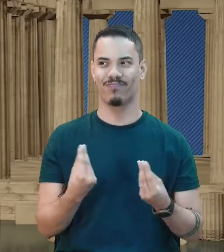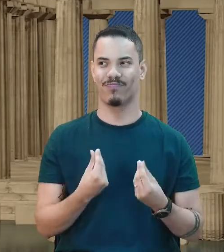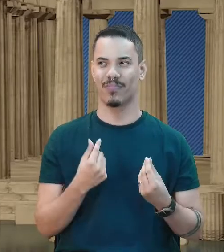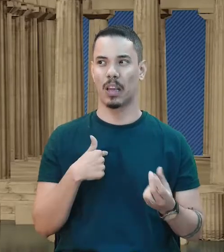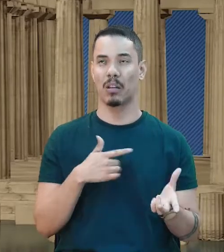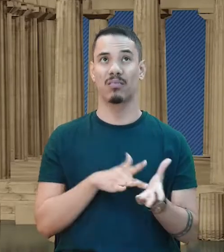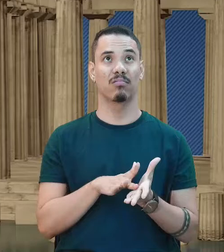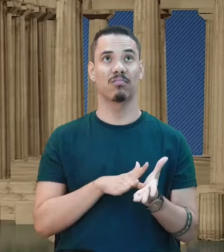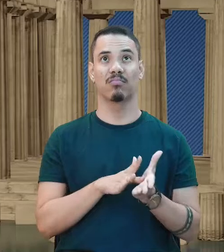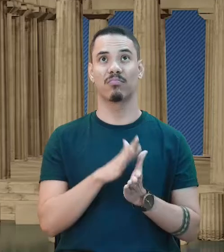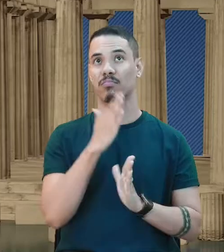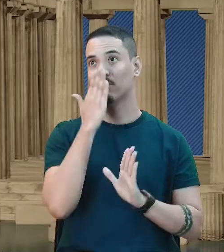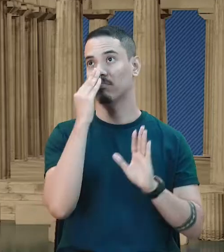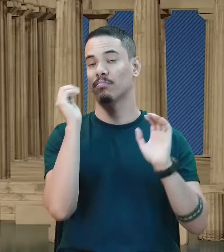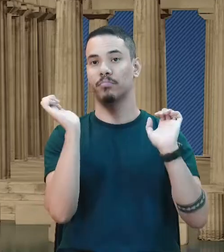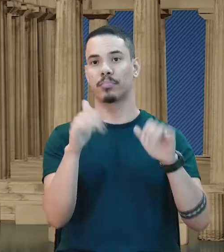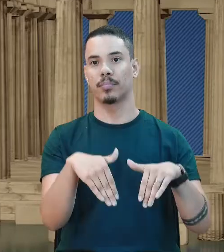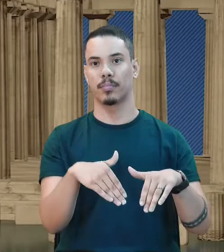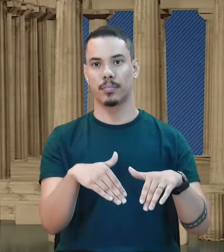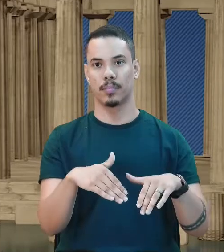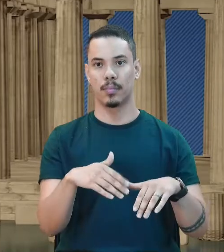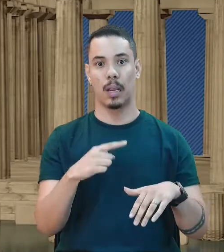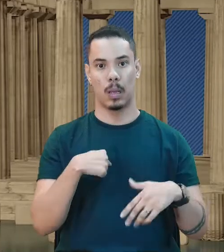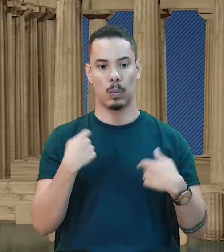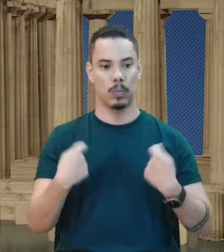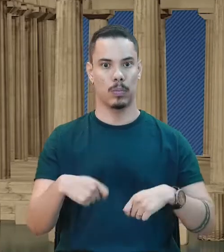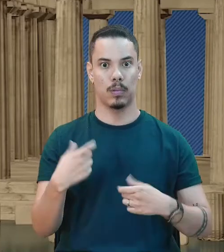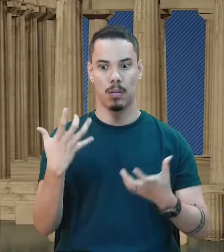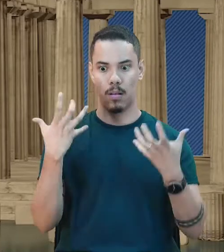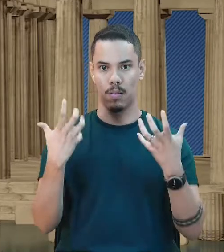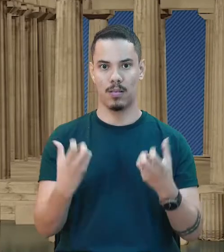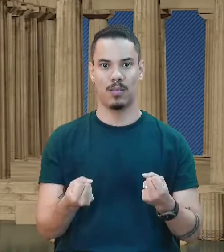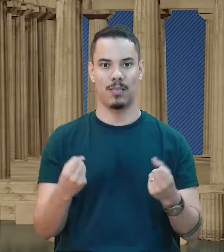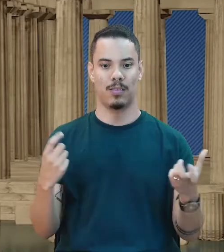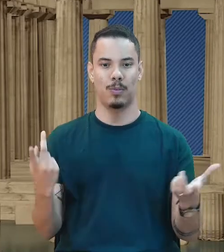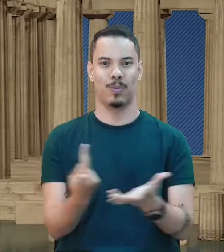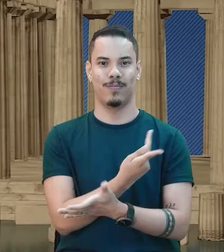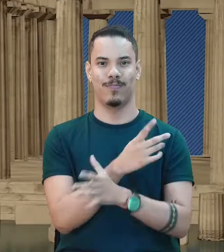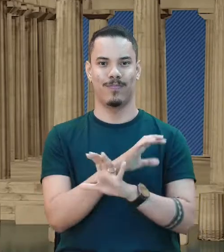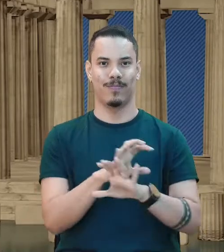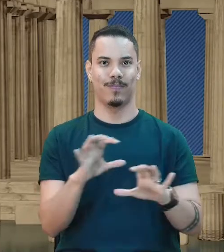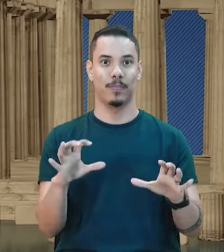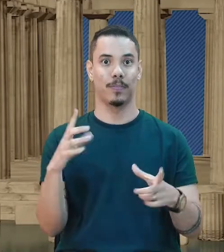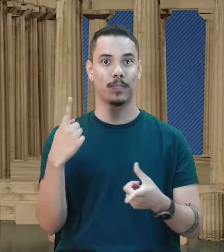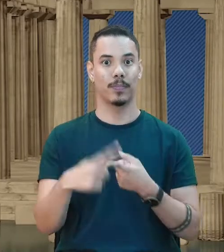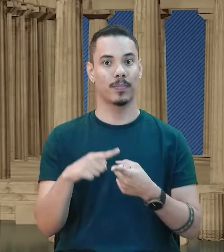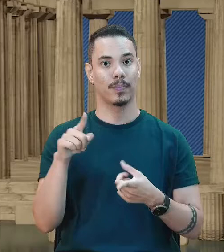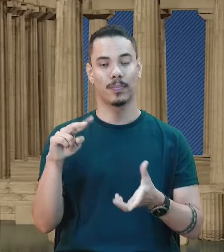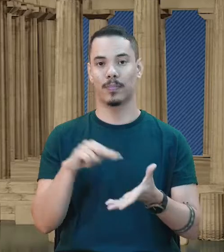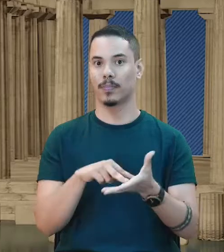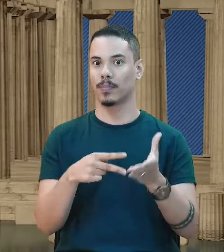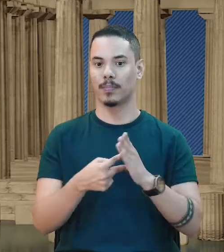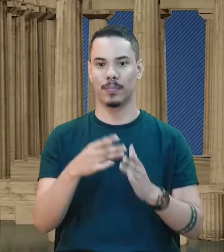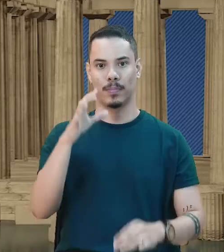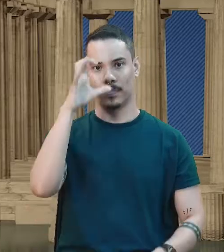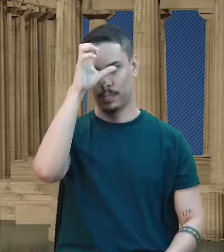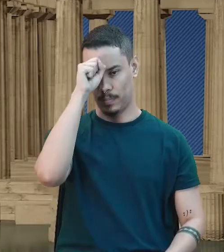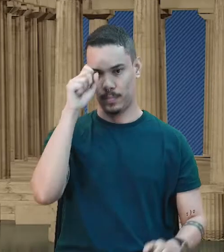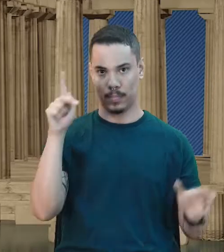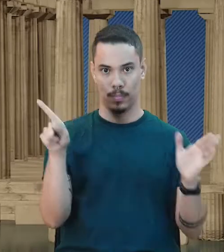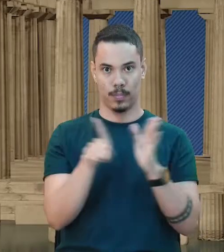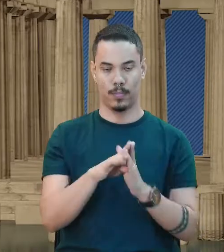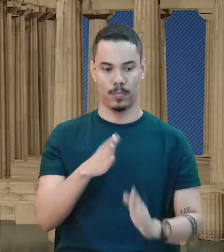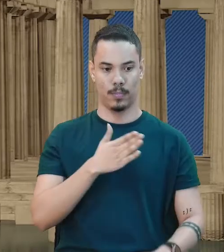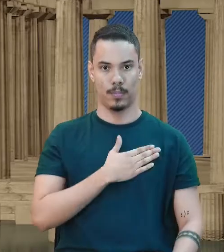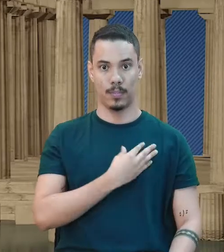nem existe na minha vida. Eu tenho que aceitar esses acontecimentos porque isso é um aprendizado para a minha vida.